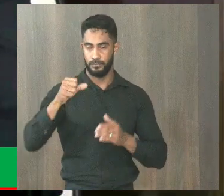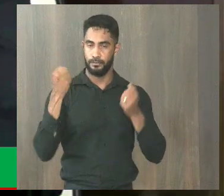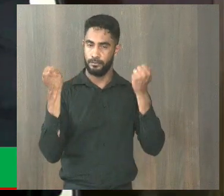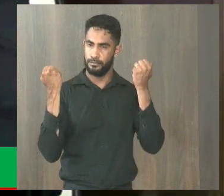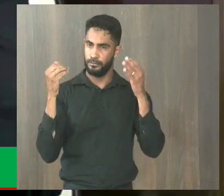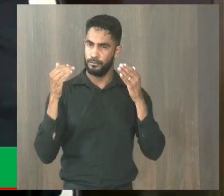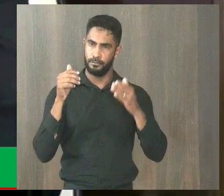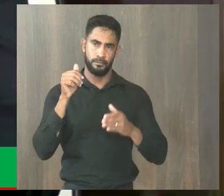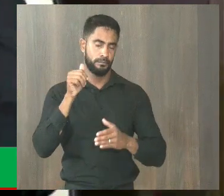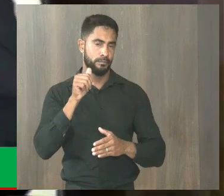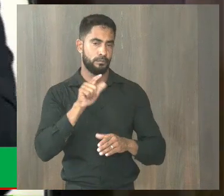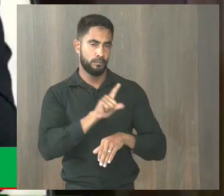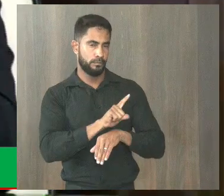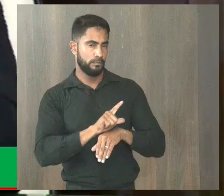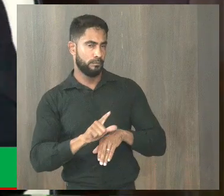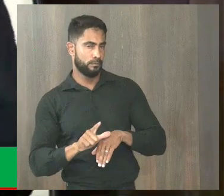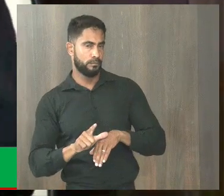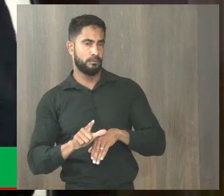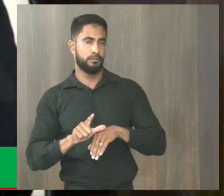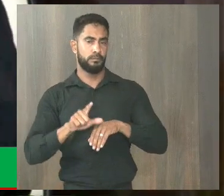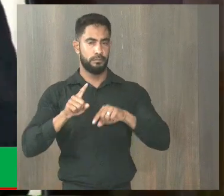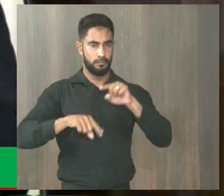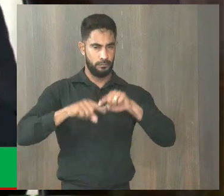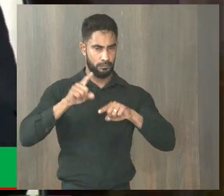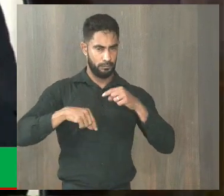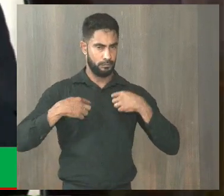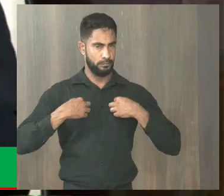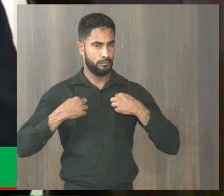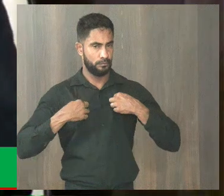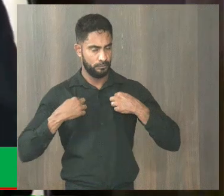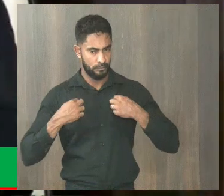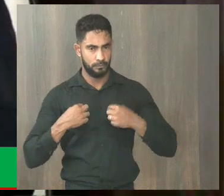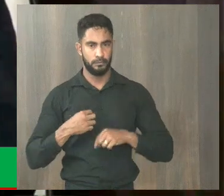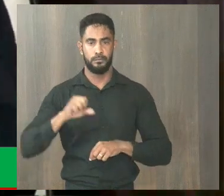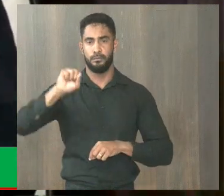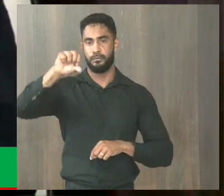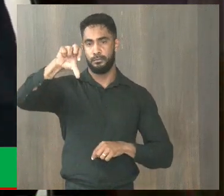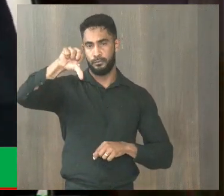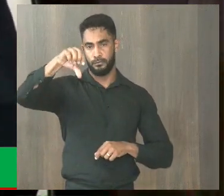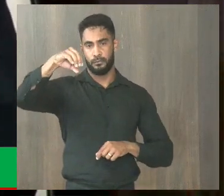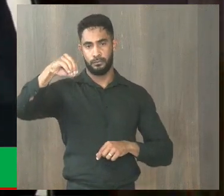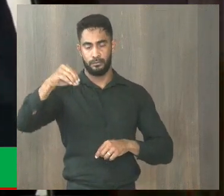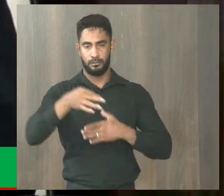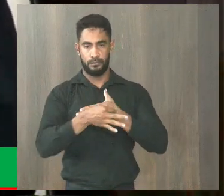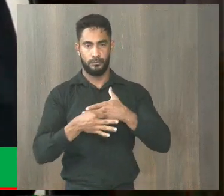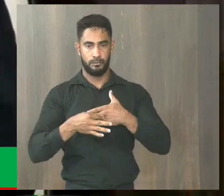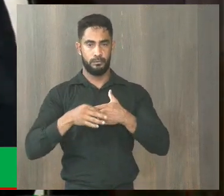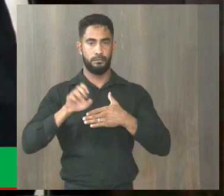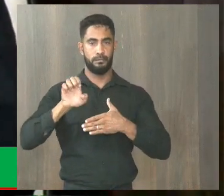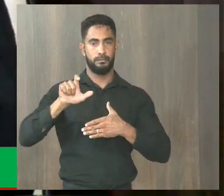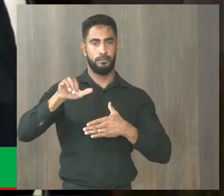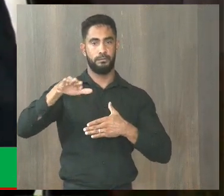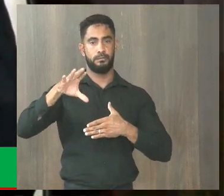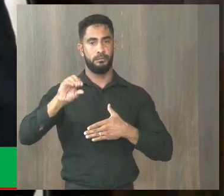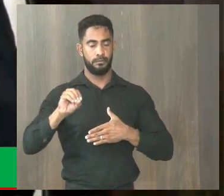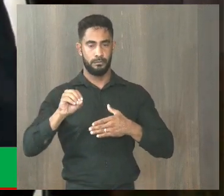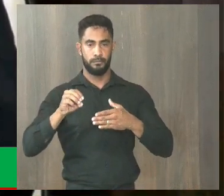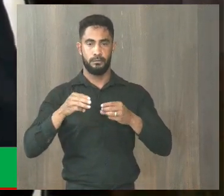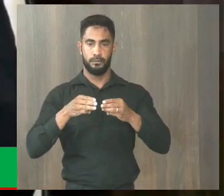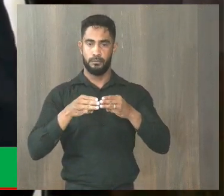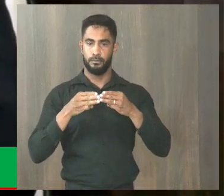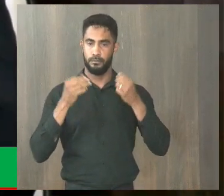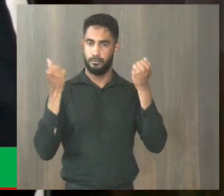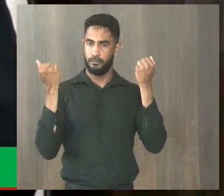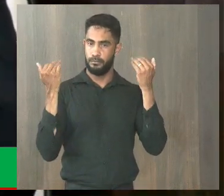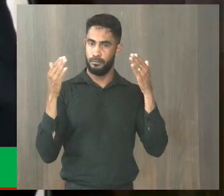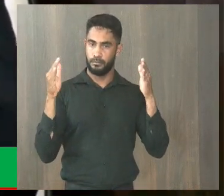loja Sensação Modas. Requerimento 090/2024, de autoria do vereador Elis Márcio Roma. Moção de aplausos